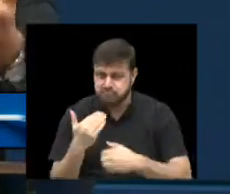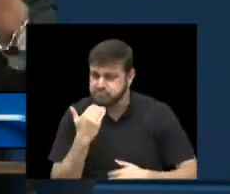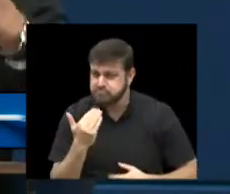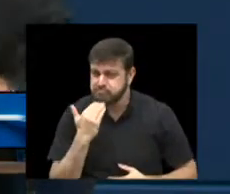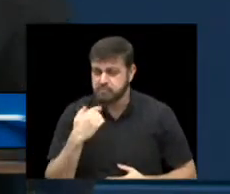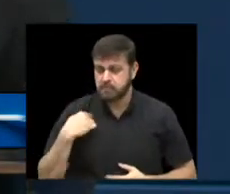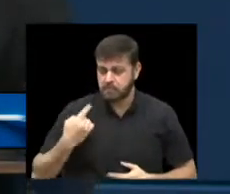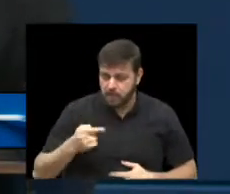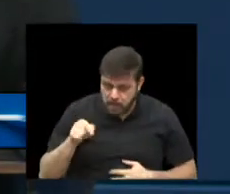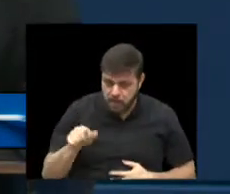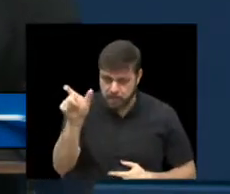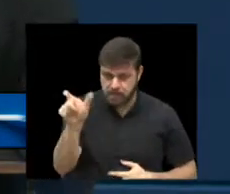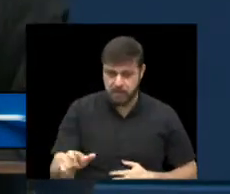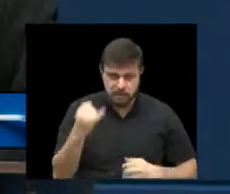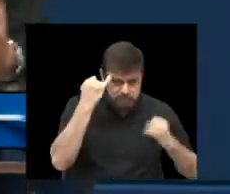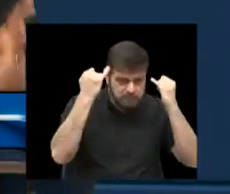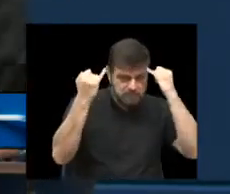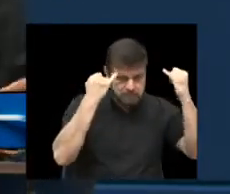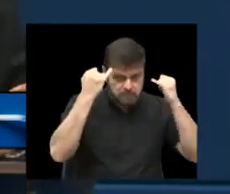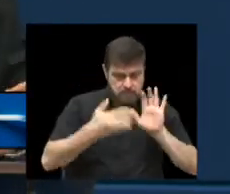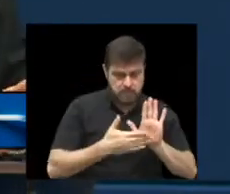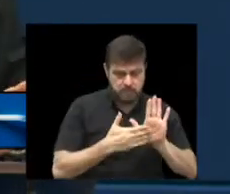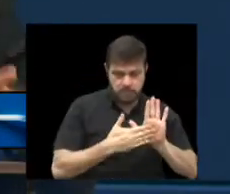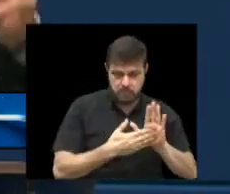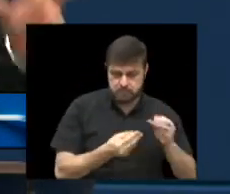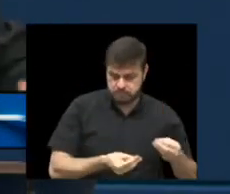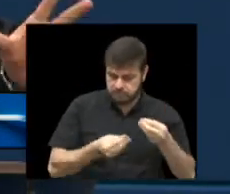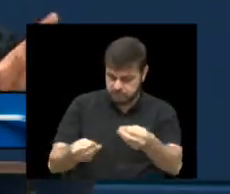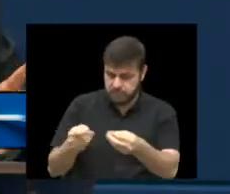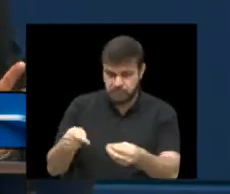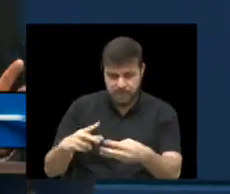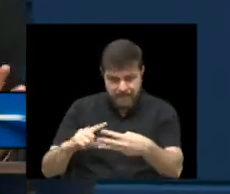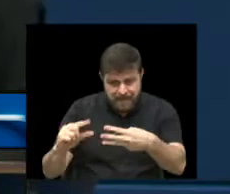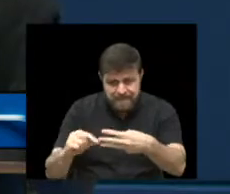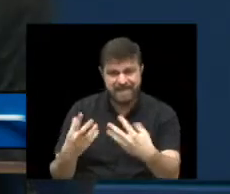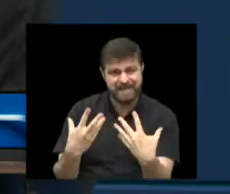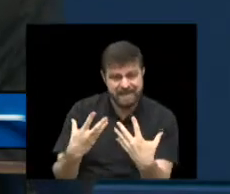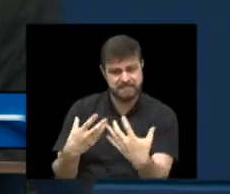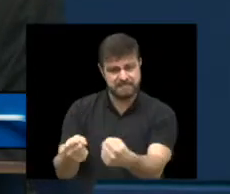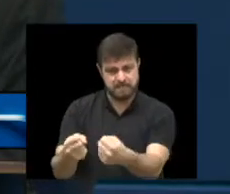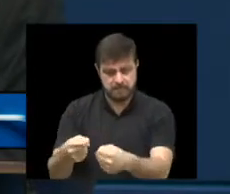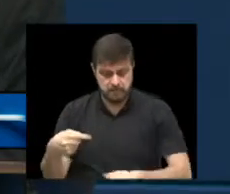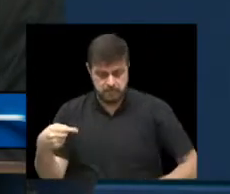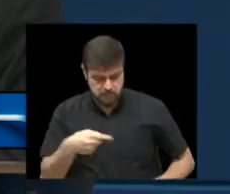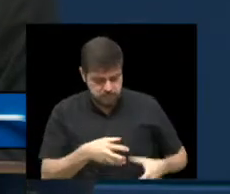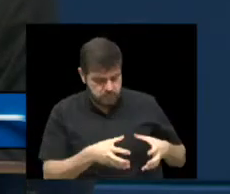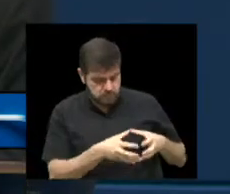serem acolhidas as ideias e as propostas. Mas essa comissão em especial,